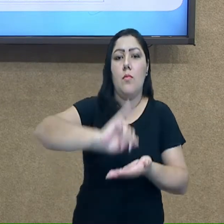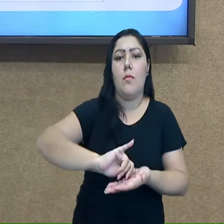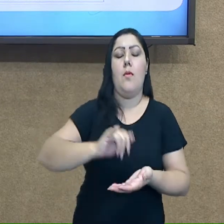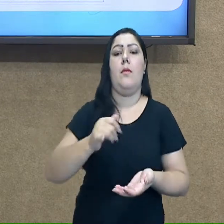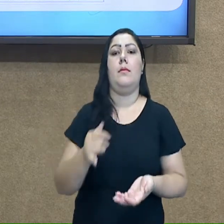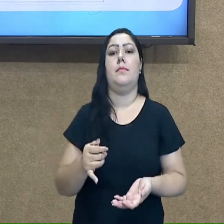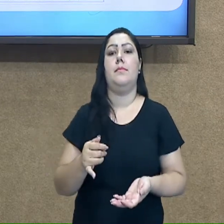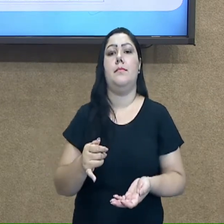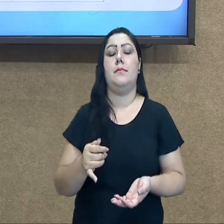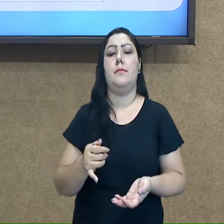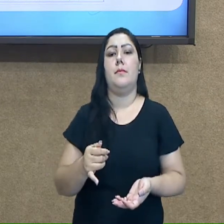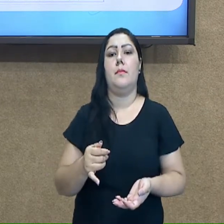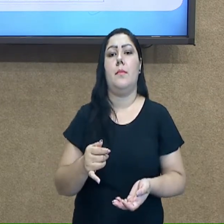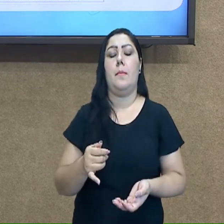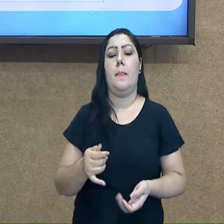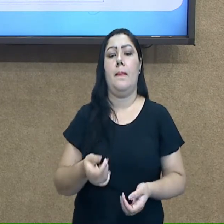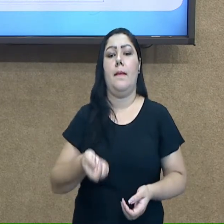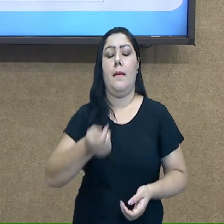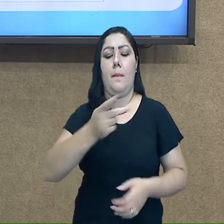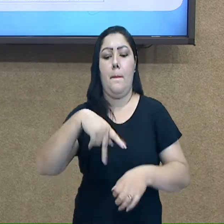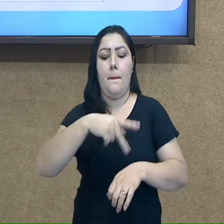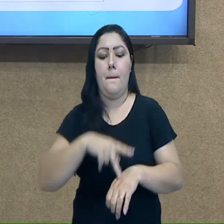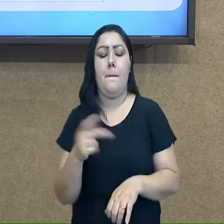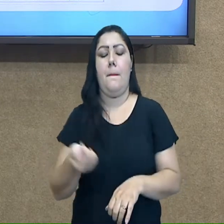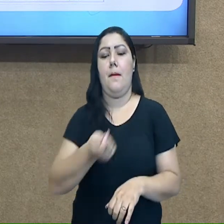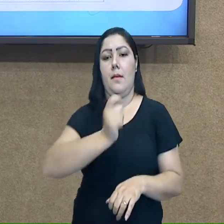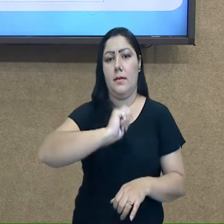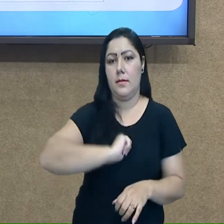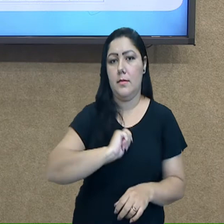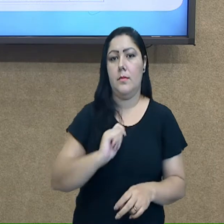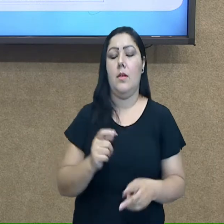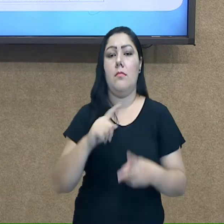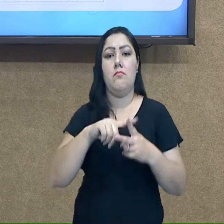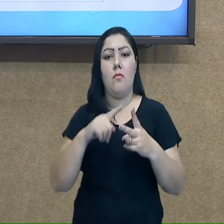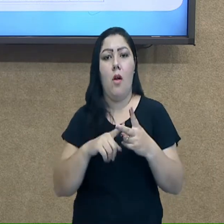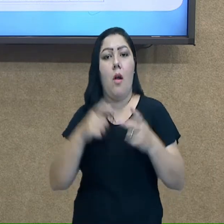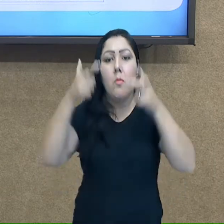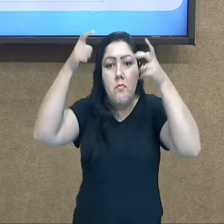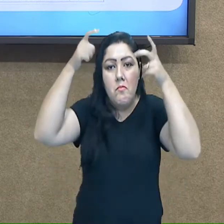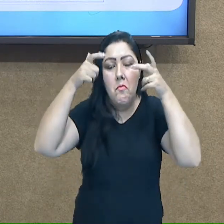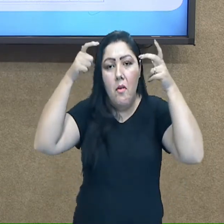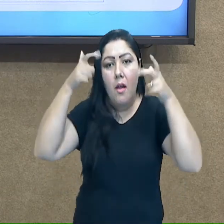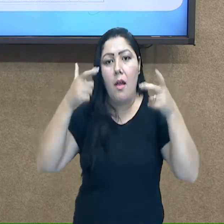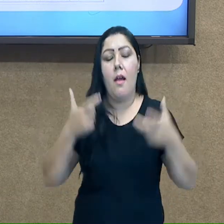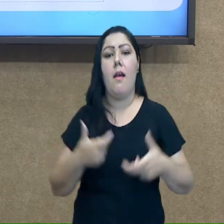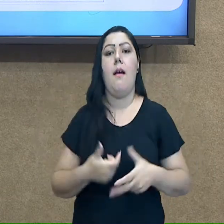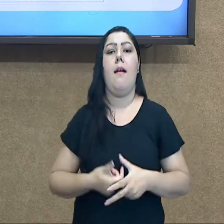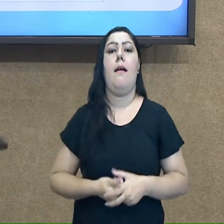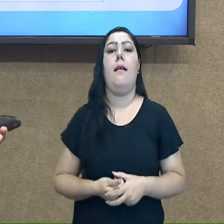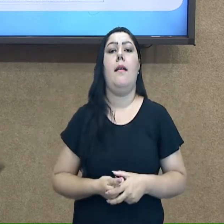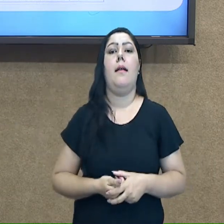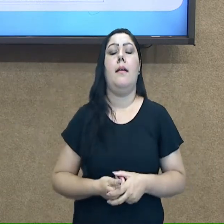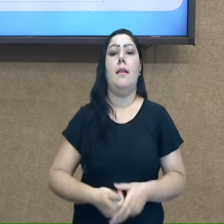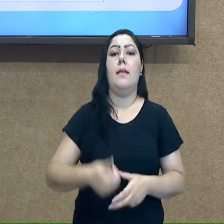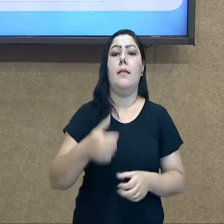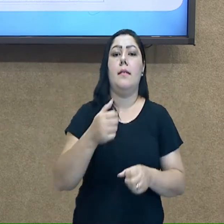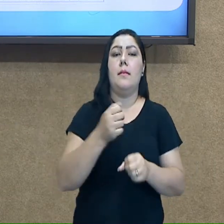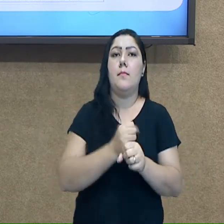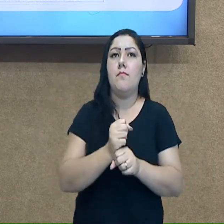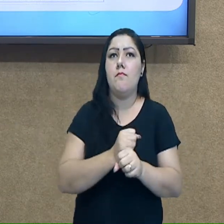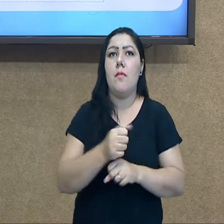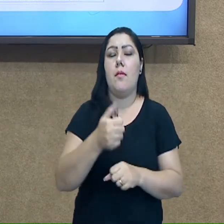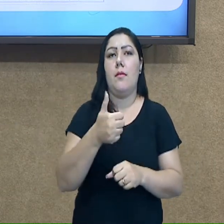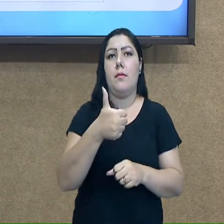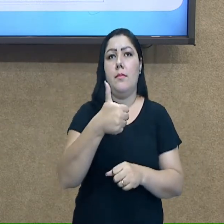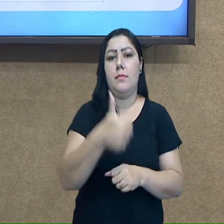reis João V de Portugal e Fernando VI da Espanha, em 13 de janeiro de 1750,